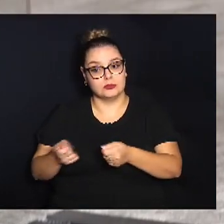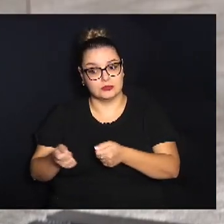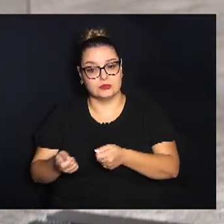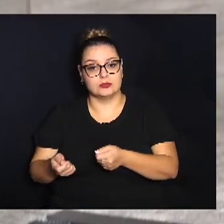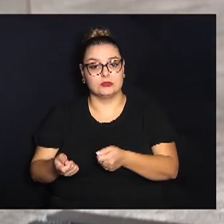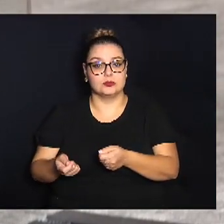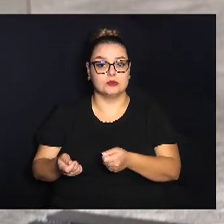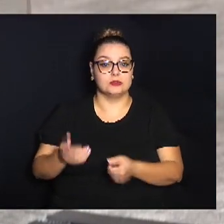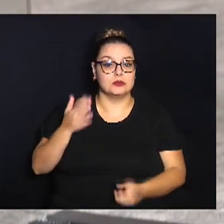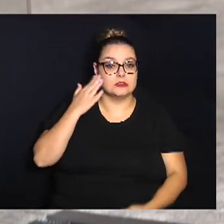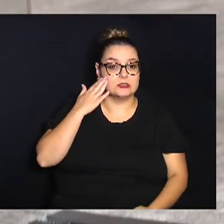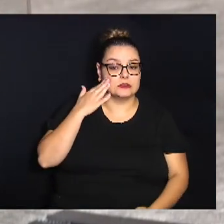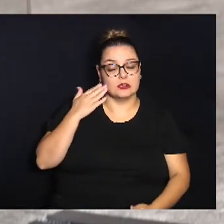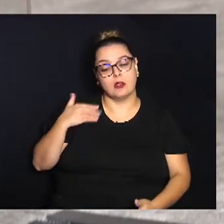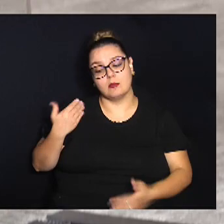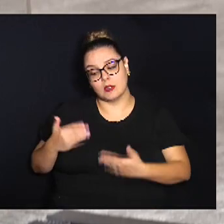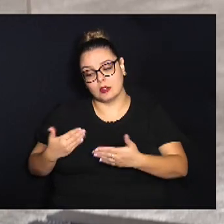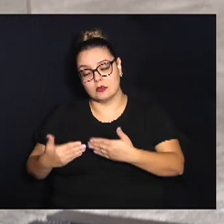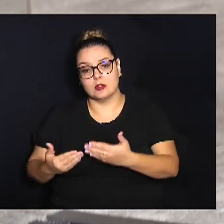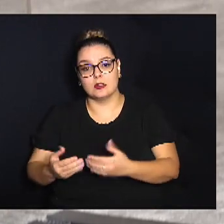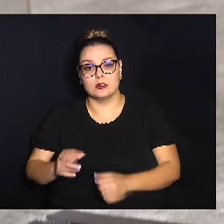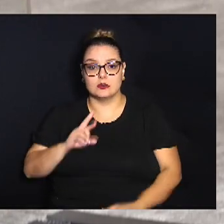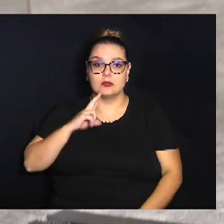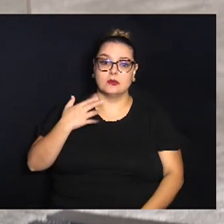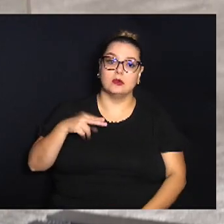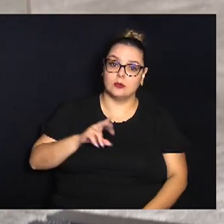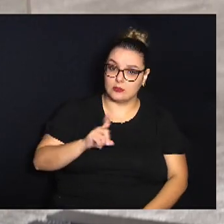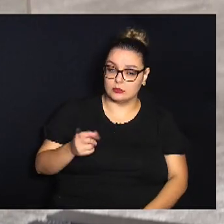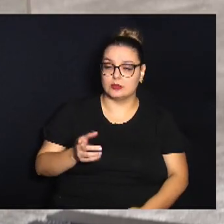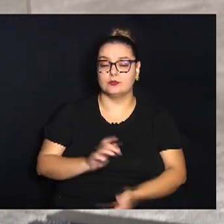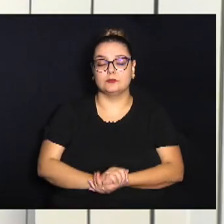Diagnosticar no passar do tempo se está dando resultado ou não.